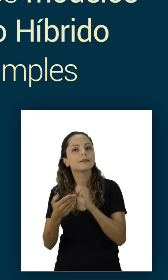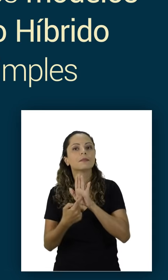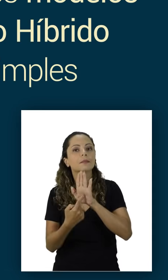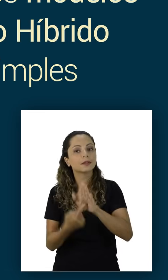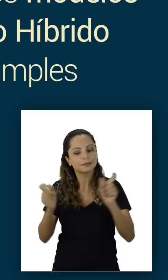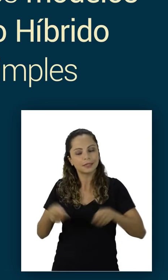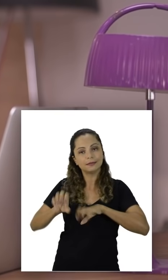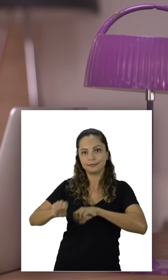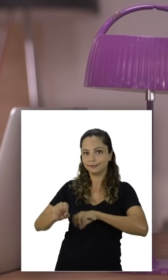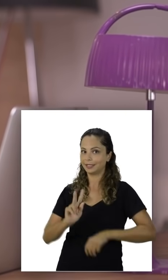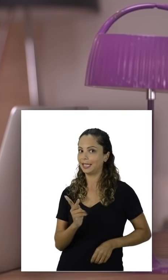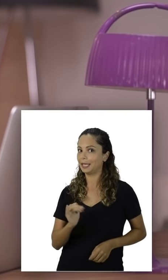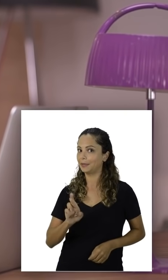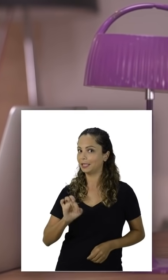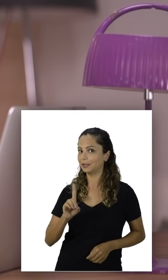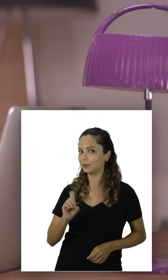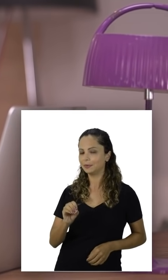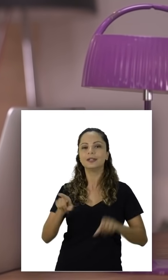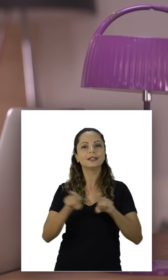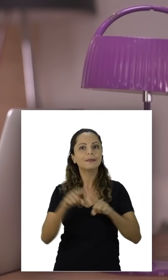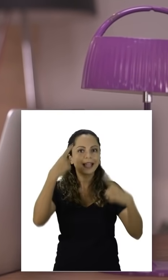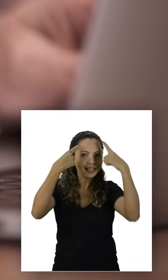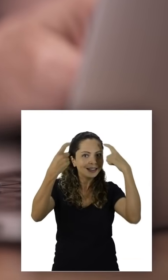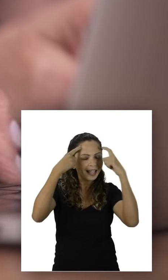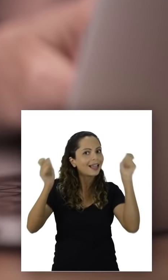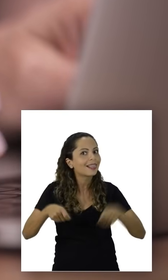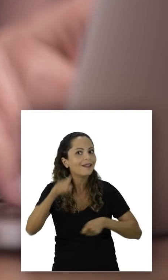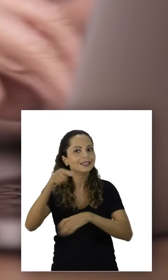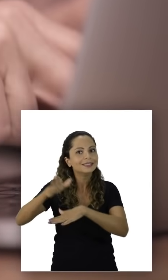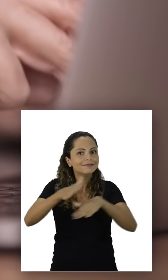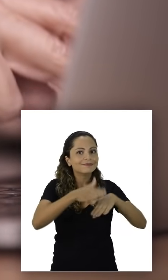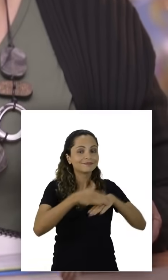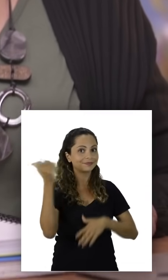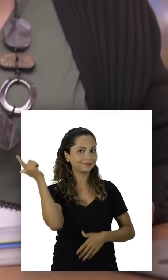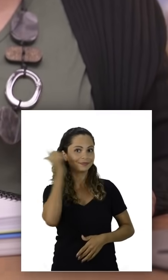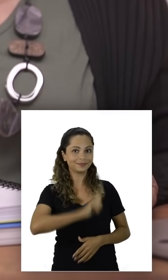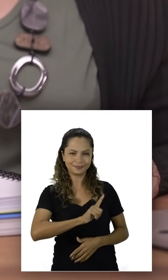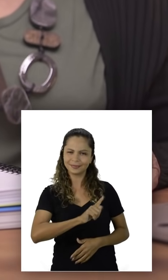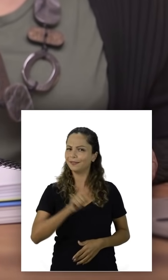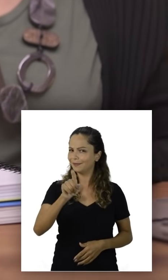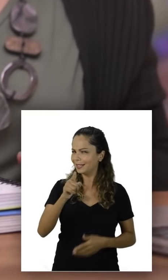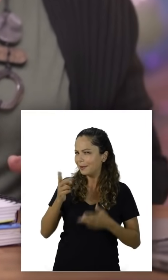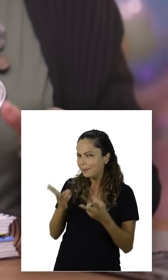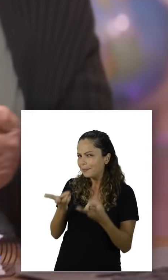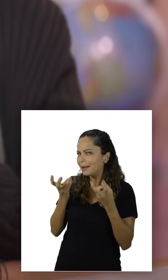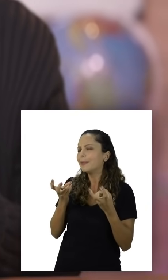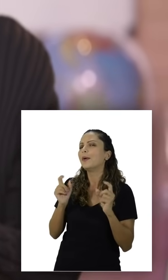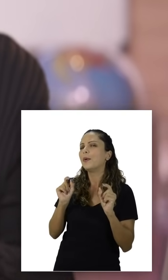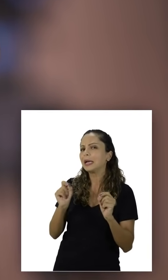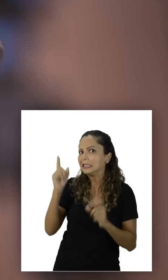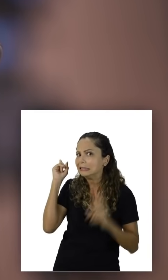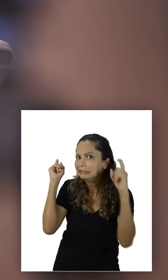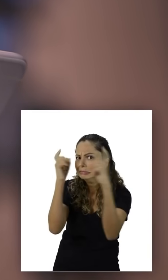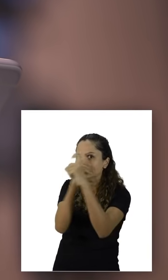E também apresentar ideias práticas que você consegue realizar com o recurso que estiver disponível. Você vai ver que não